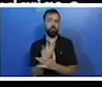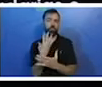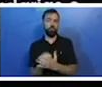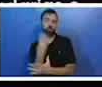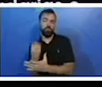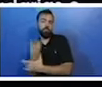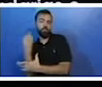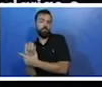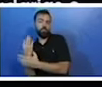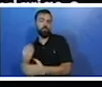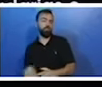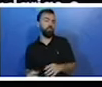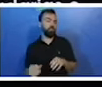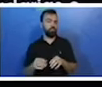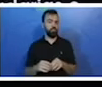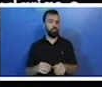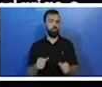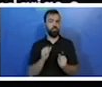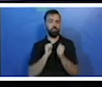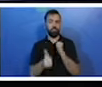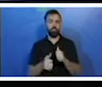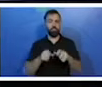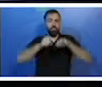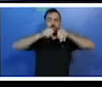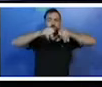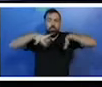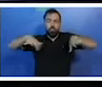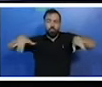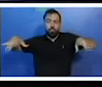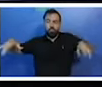foi se popularizando, tá?